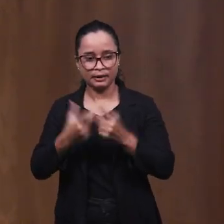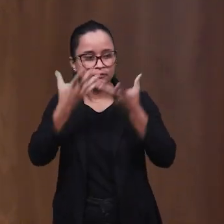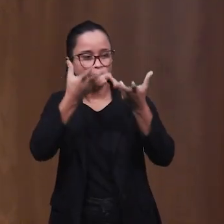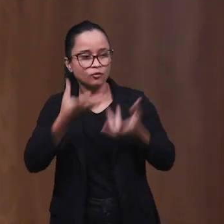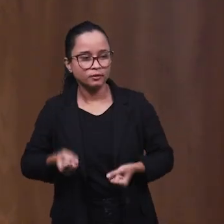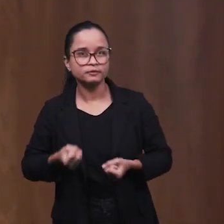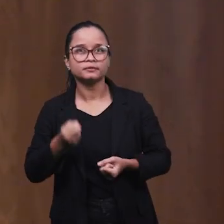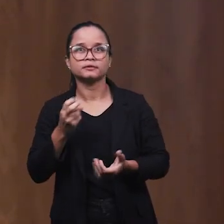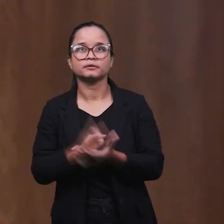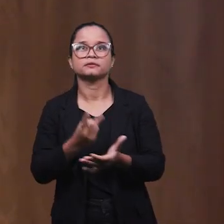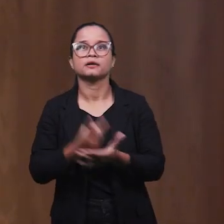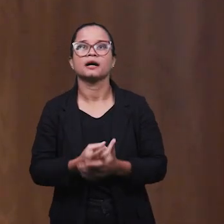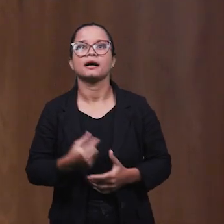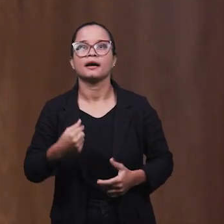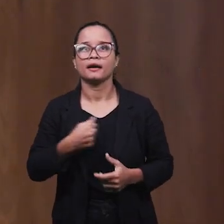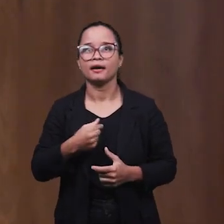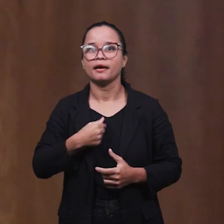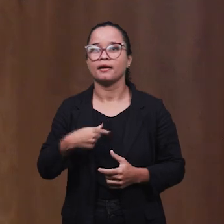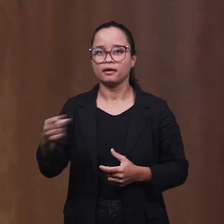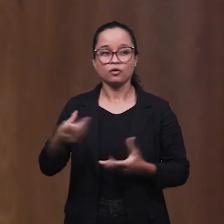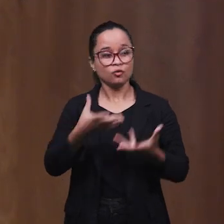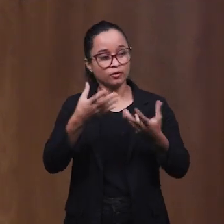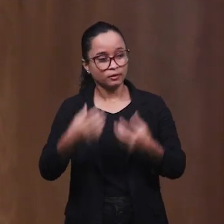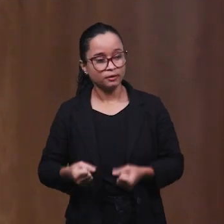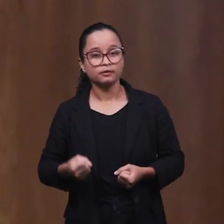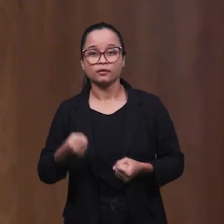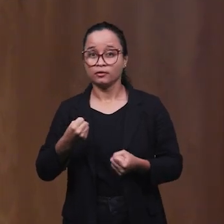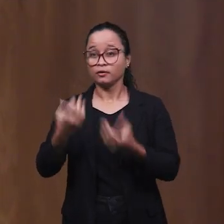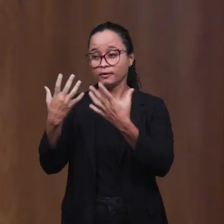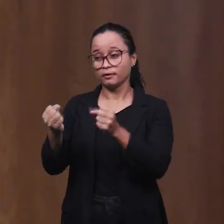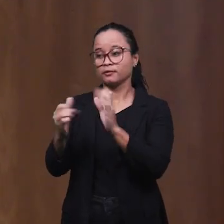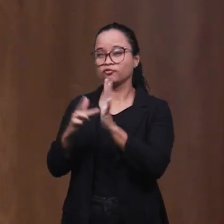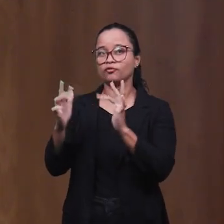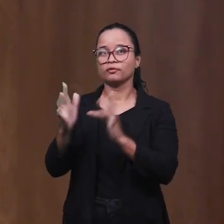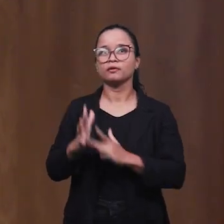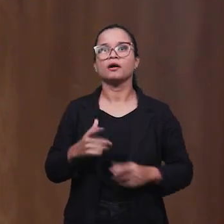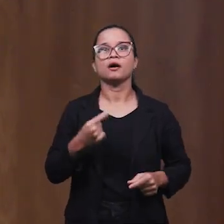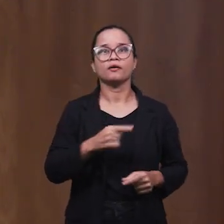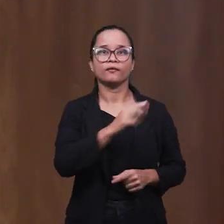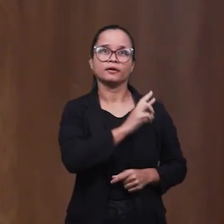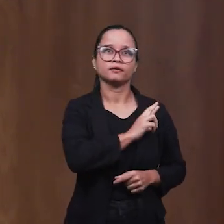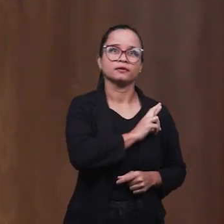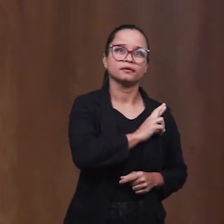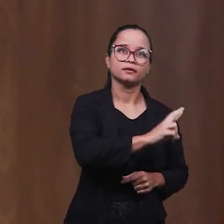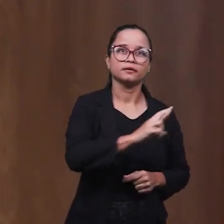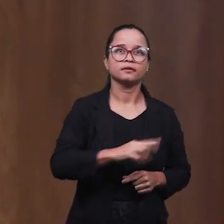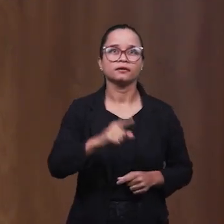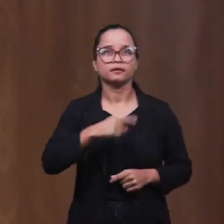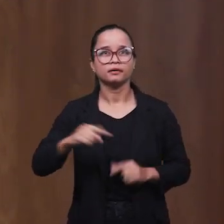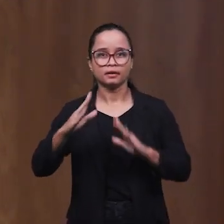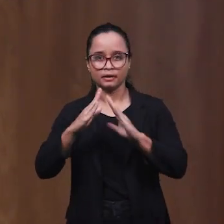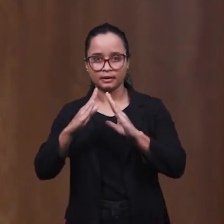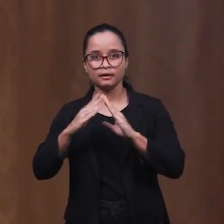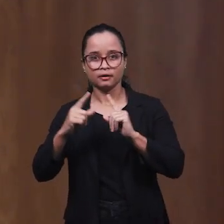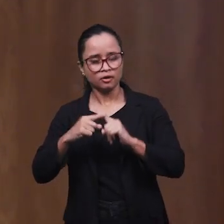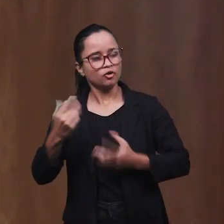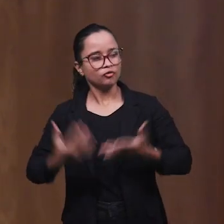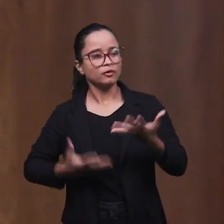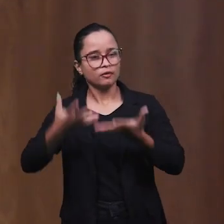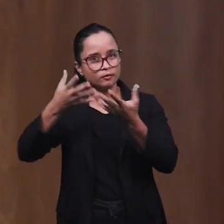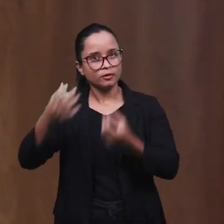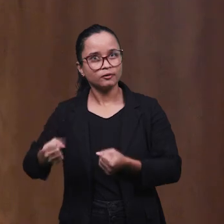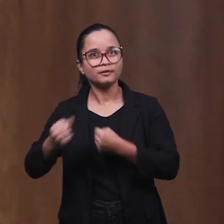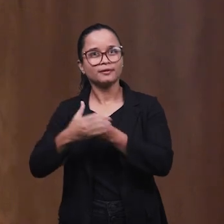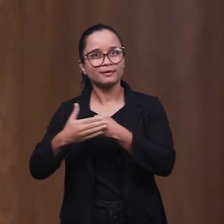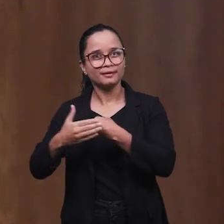fui acolhida quando eu me converti, né? Eu vim da religião e a igreja me acolheu.